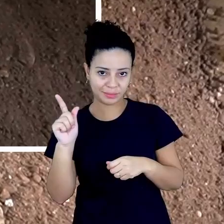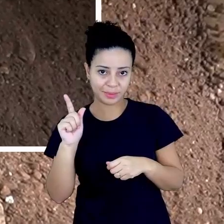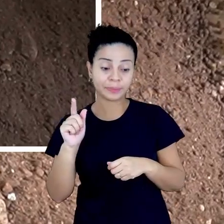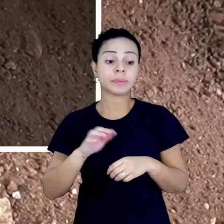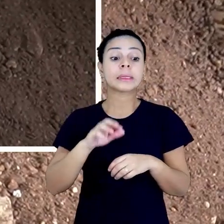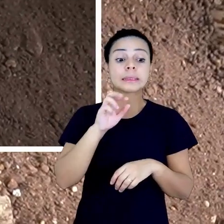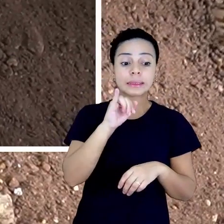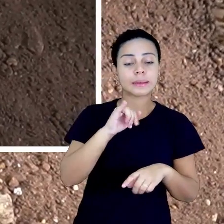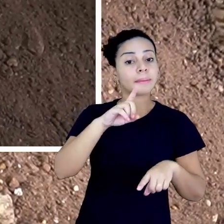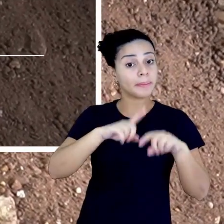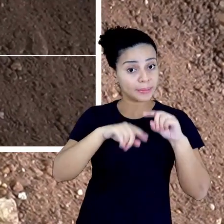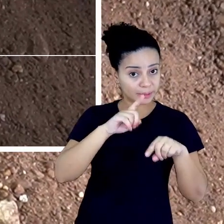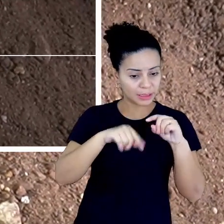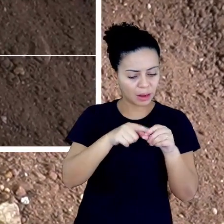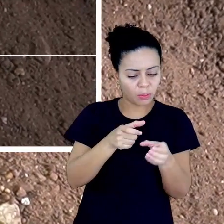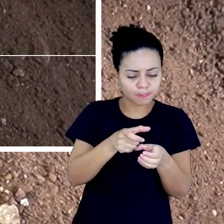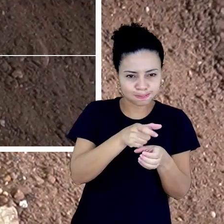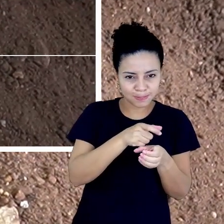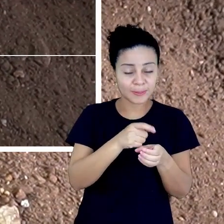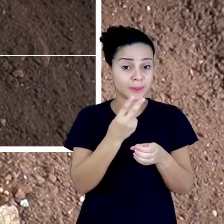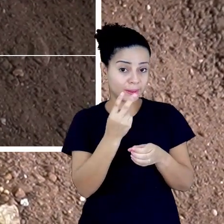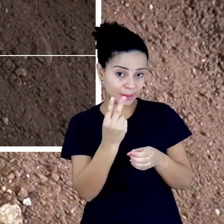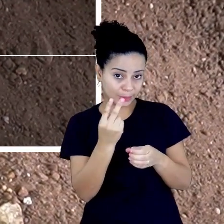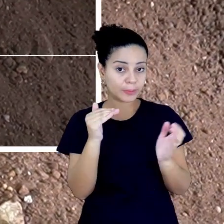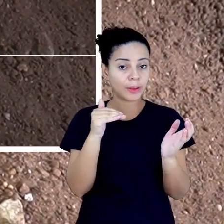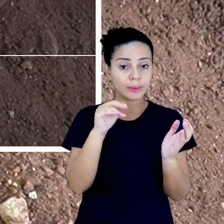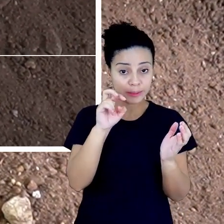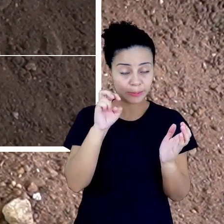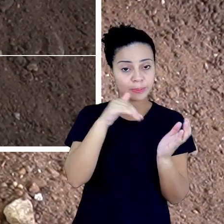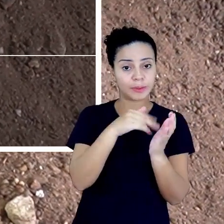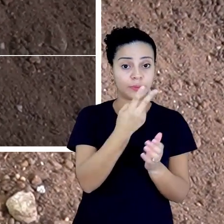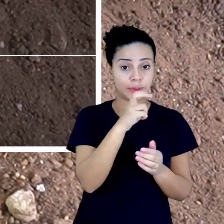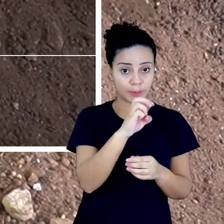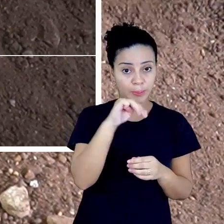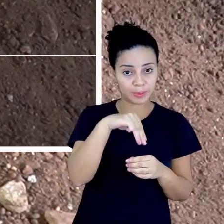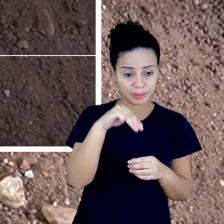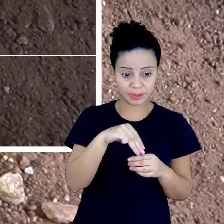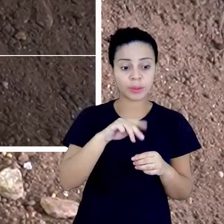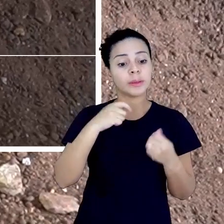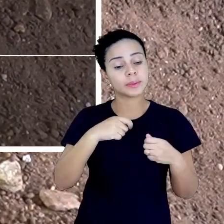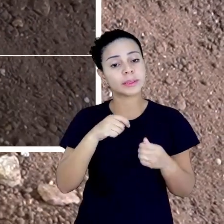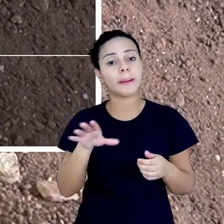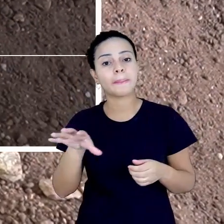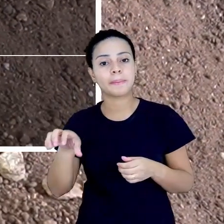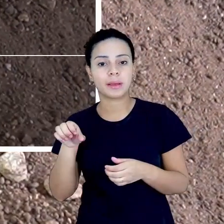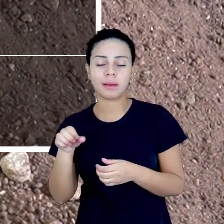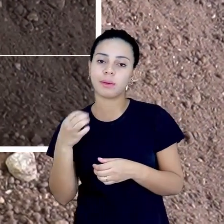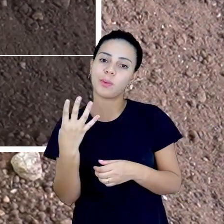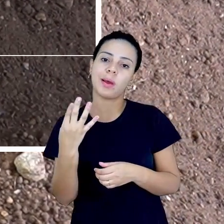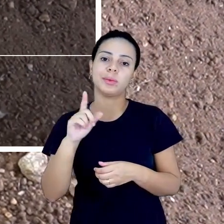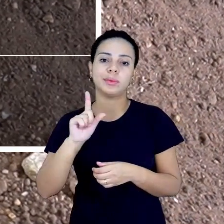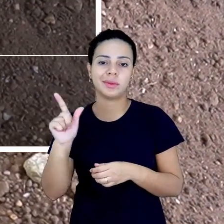ser ensaiado. No caso dos grãos do solo estarem entre 5 e 25 mm, toma-se no